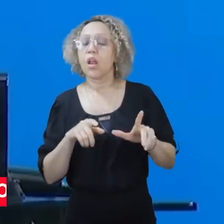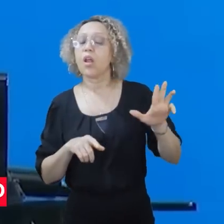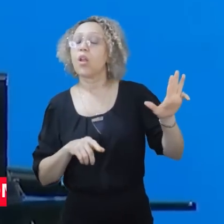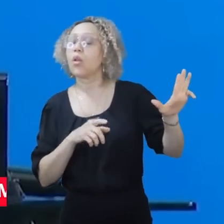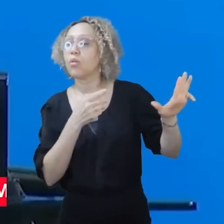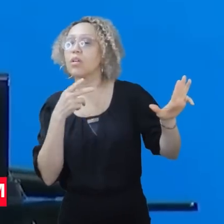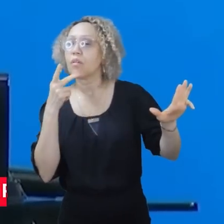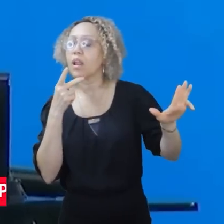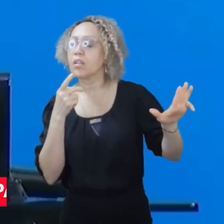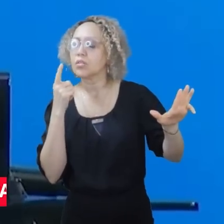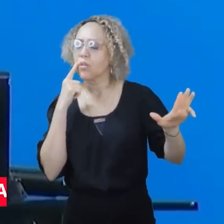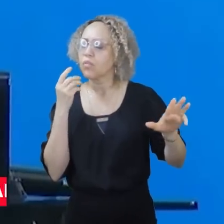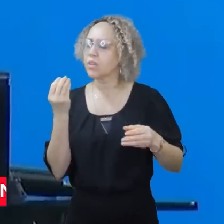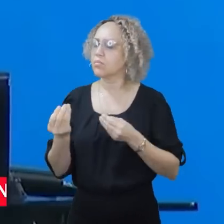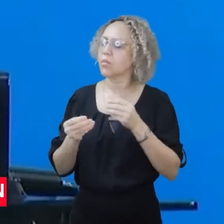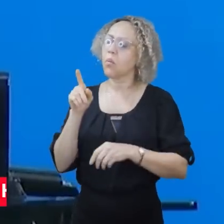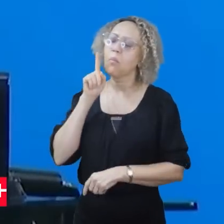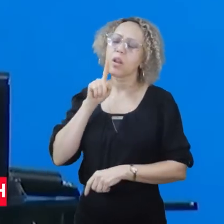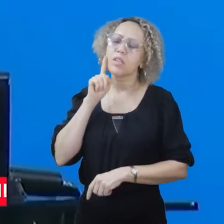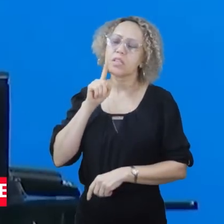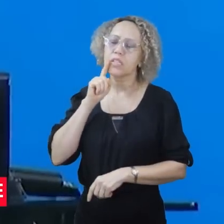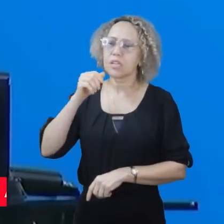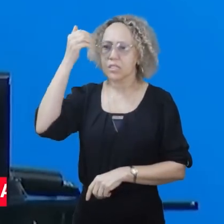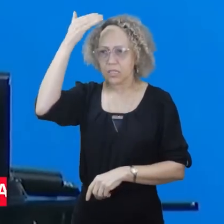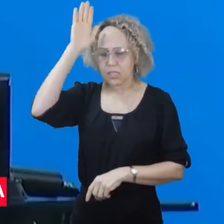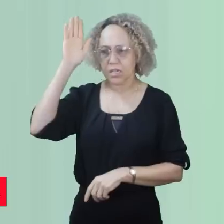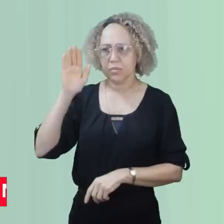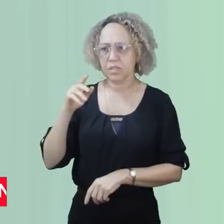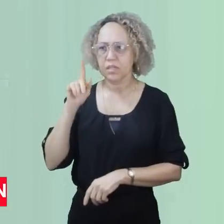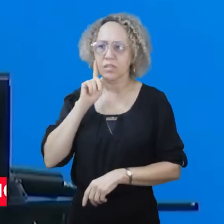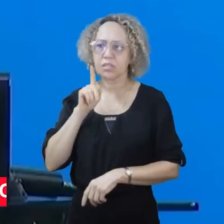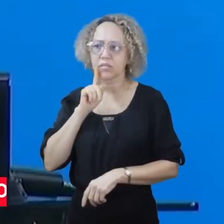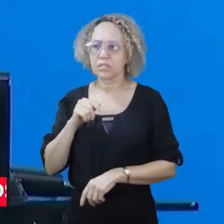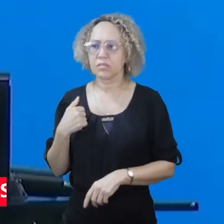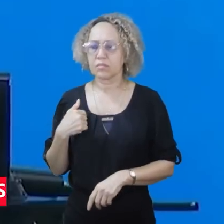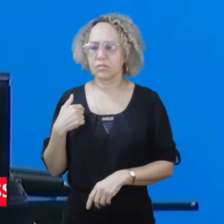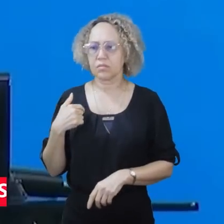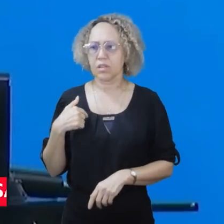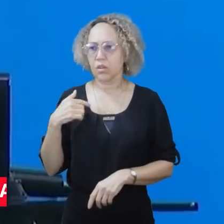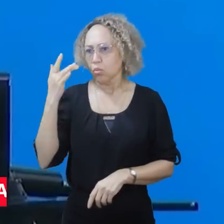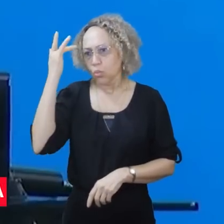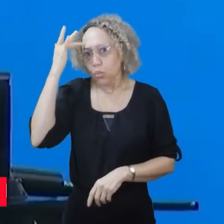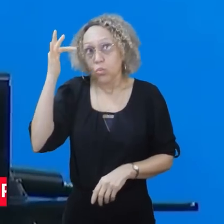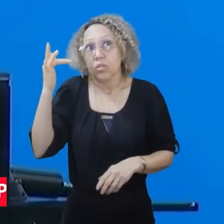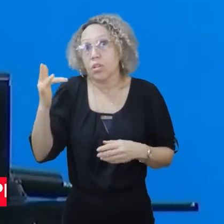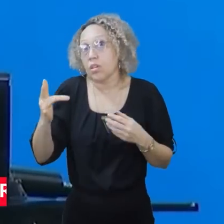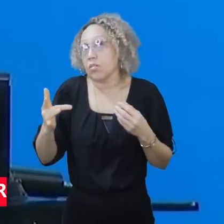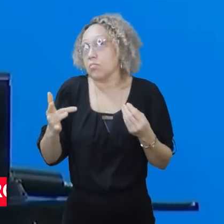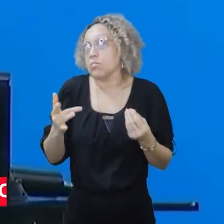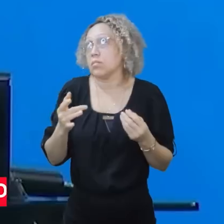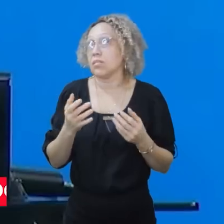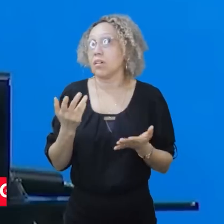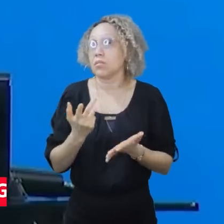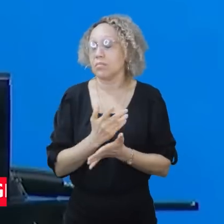presidente Trump nos Estados Unidos. Eu não sei o que vai, mas eu acho que não vai dar certo.